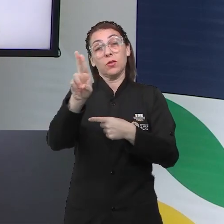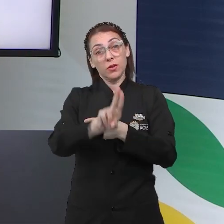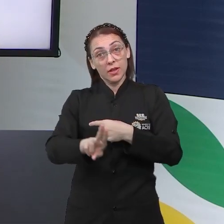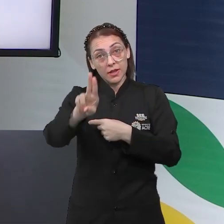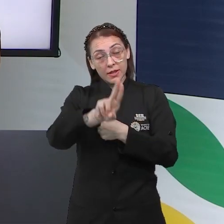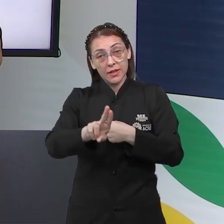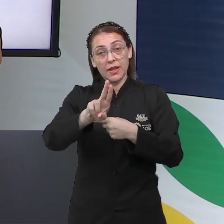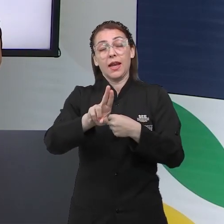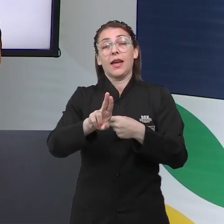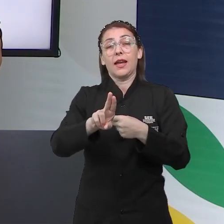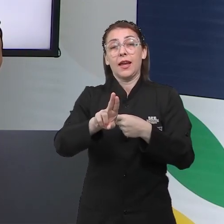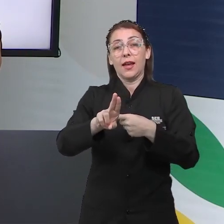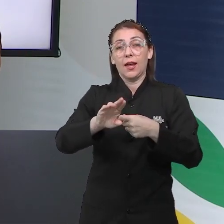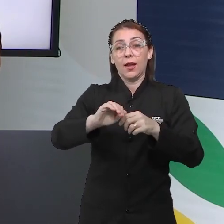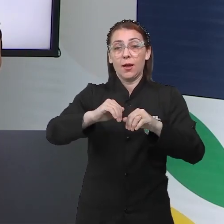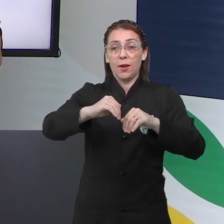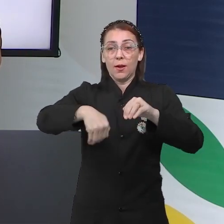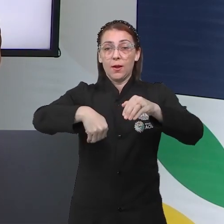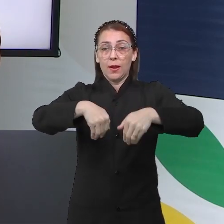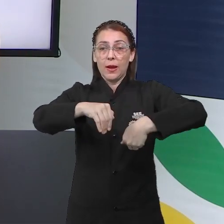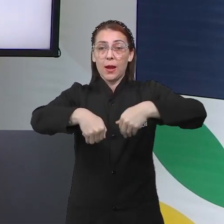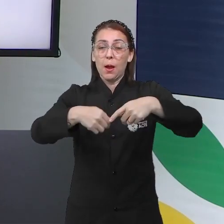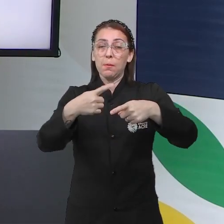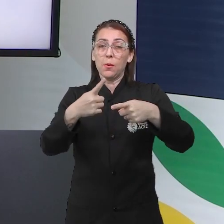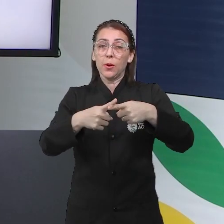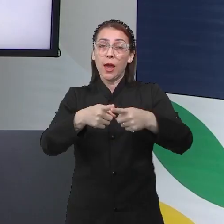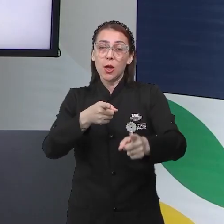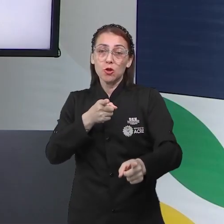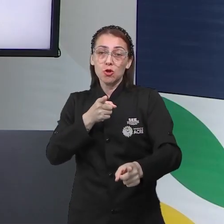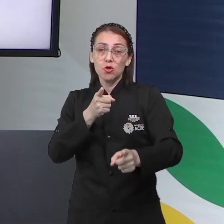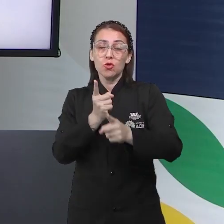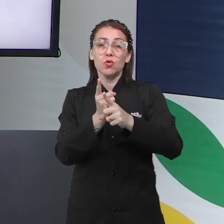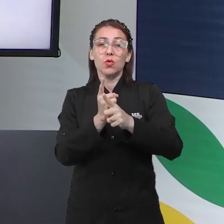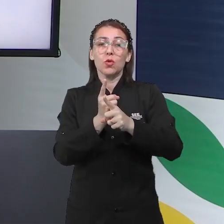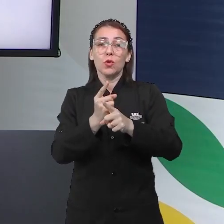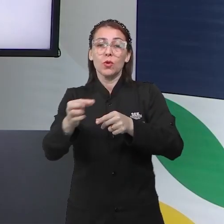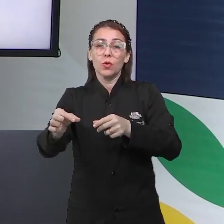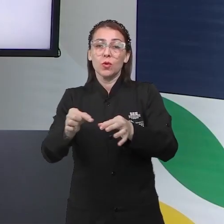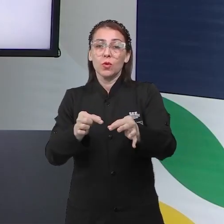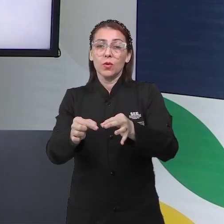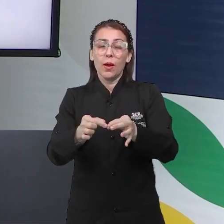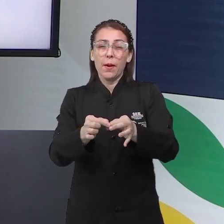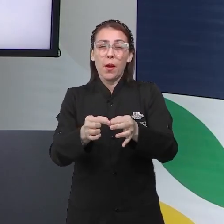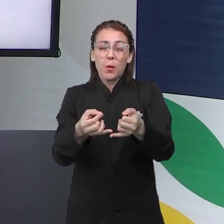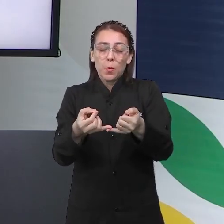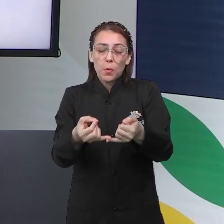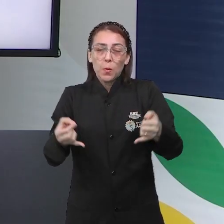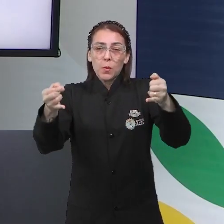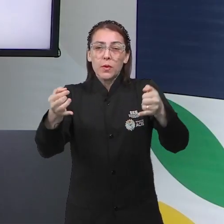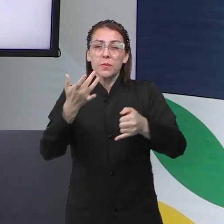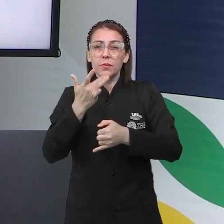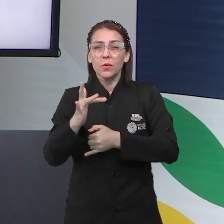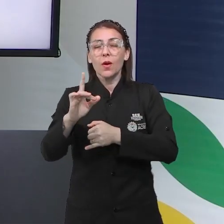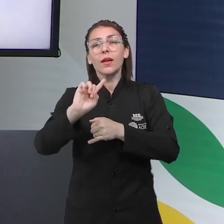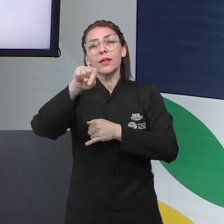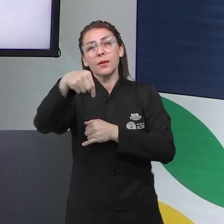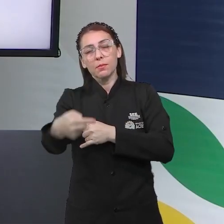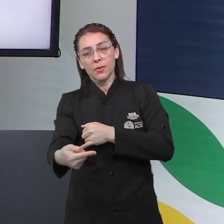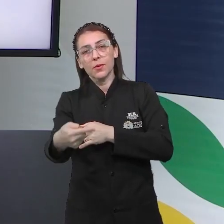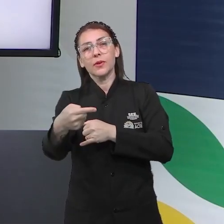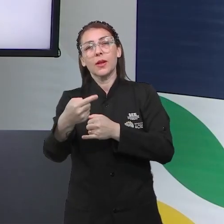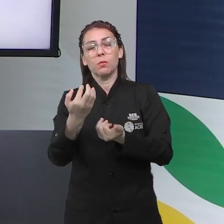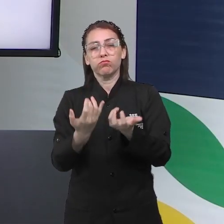utilizado na mineração porque ele é capaz de juntar as partículas mais finas do ouro. E aí depois que ele